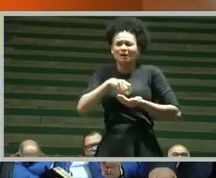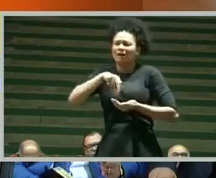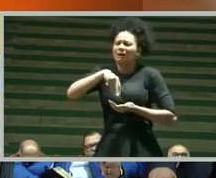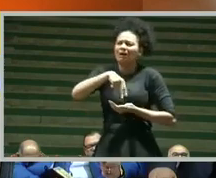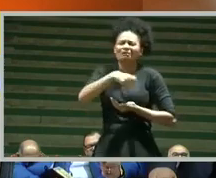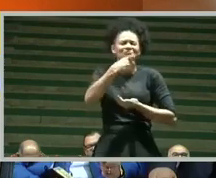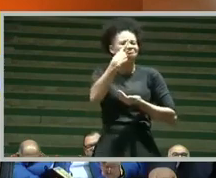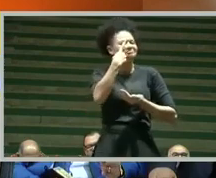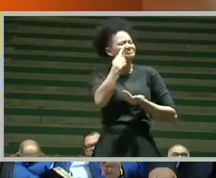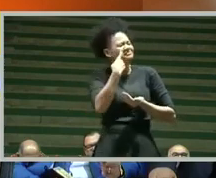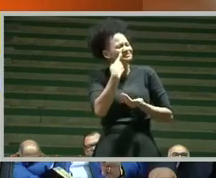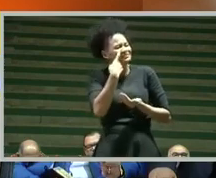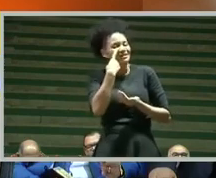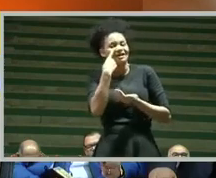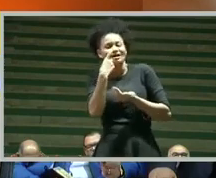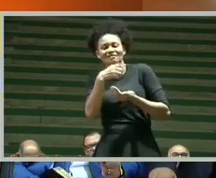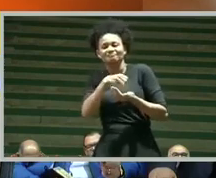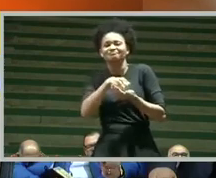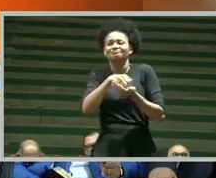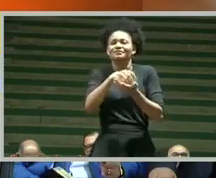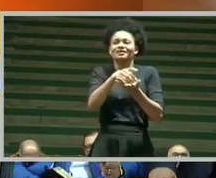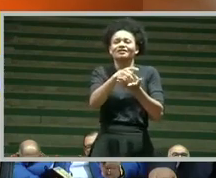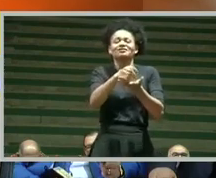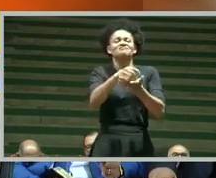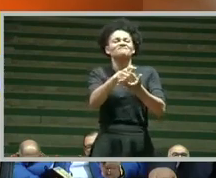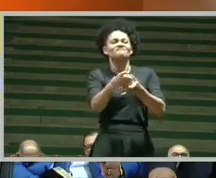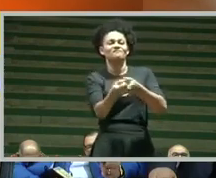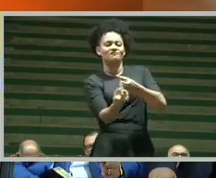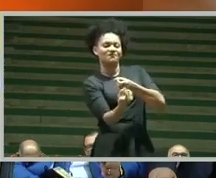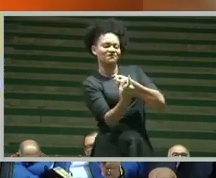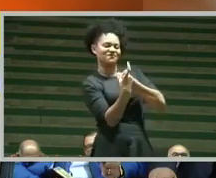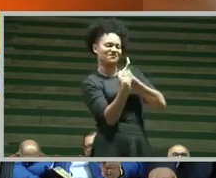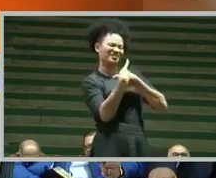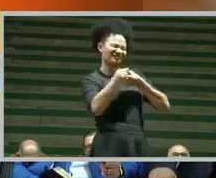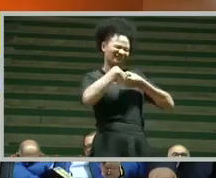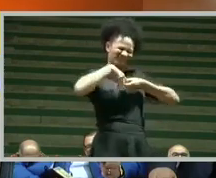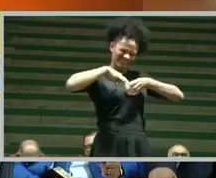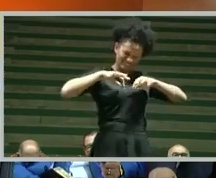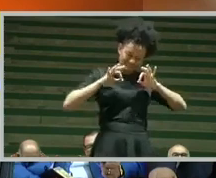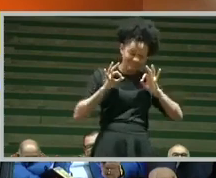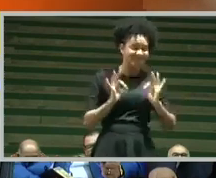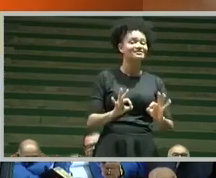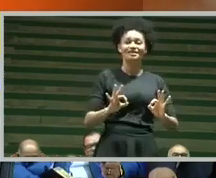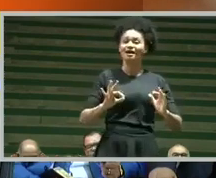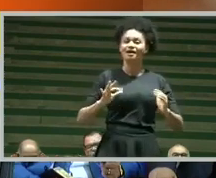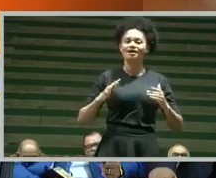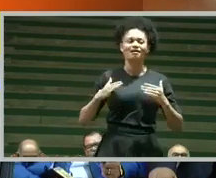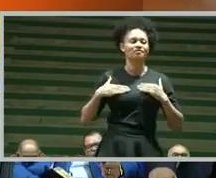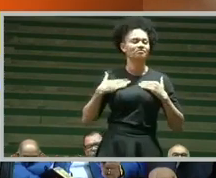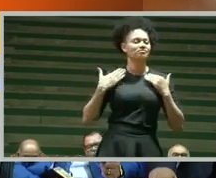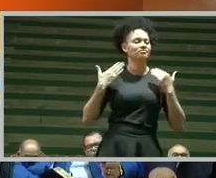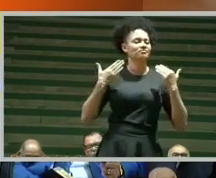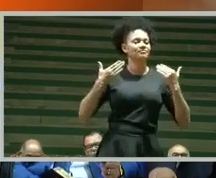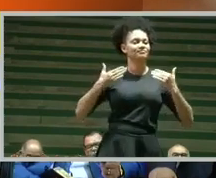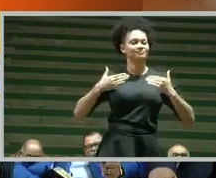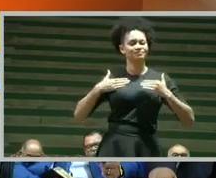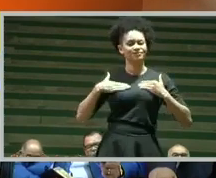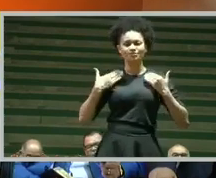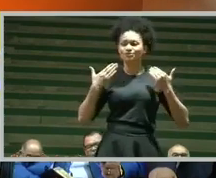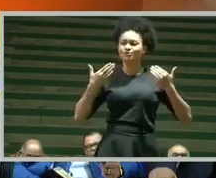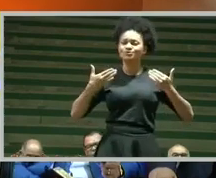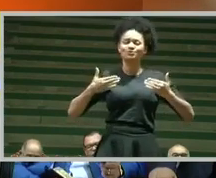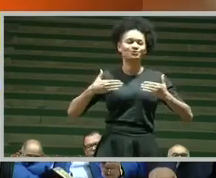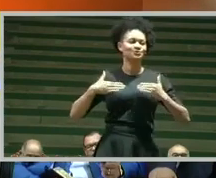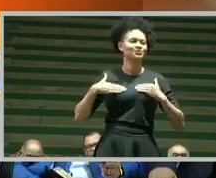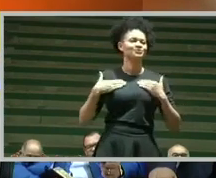chorando voltará sem dúvida com alegria, trazendo